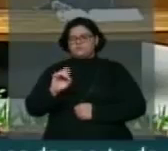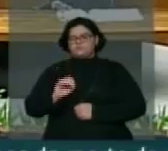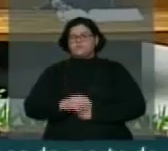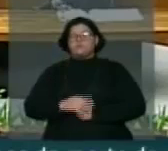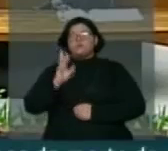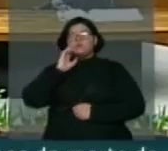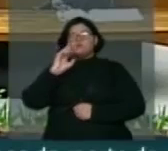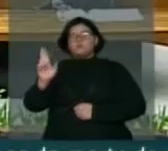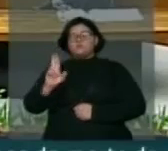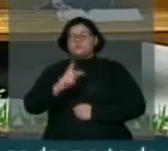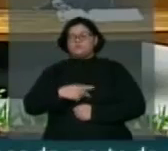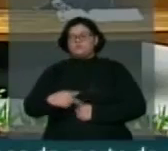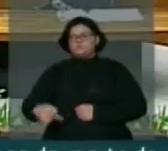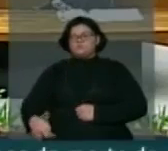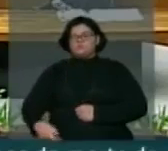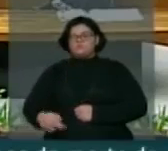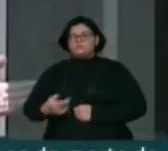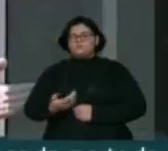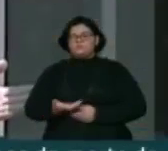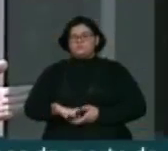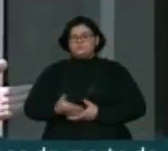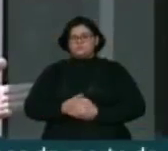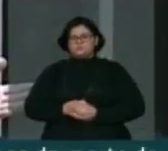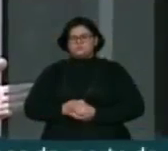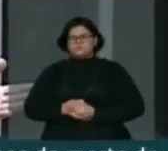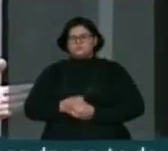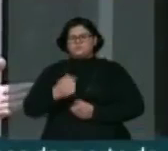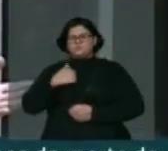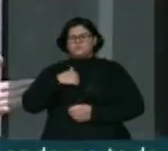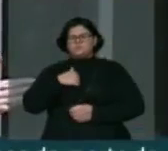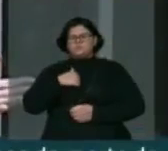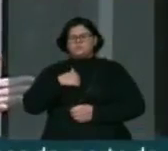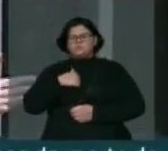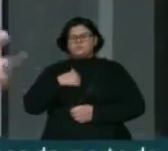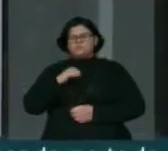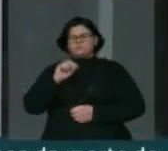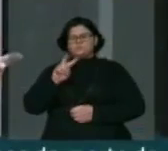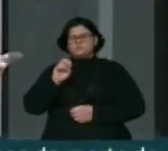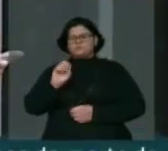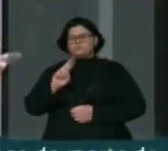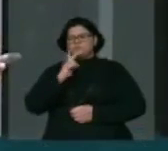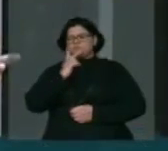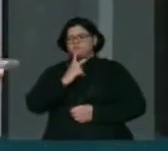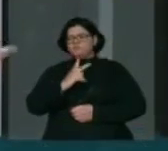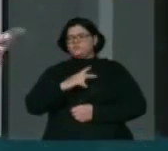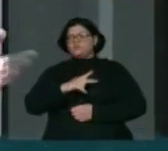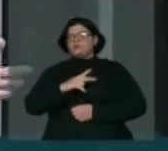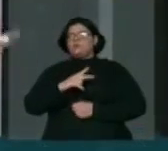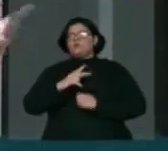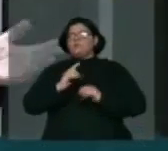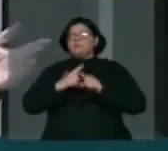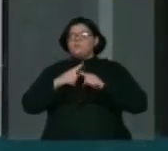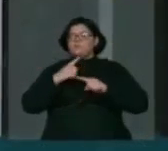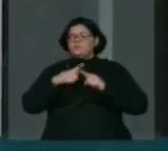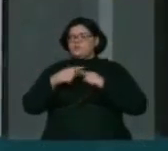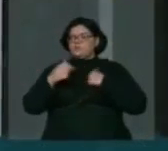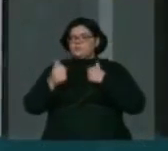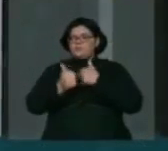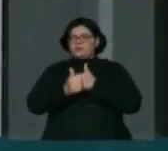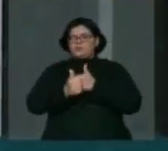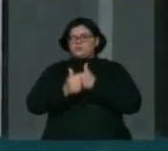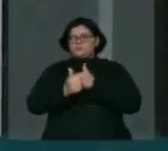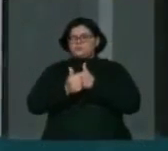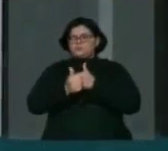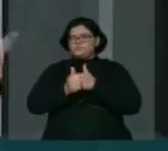Senhor presidente, na verdade, eu gostaria de falar mais como uma pessoa que foi próxima do Brizola durante